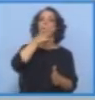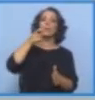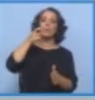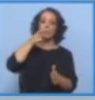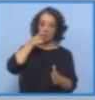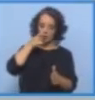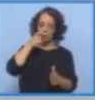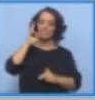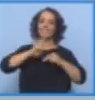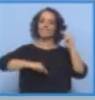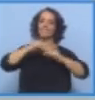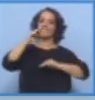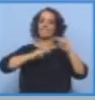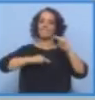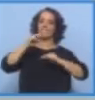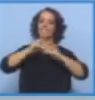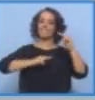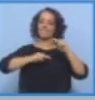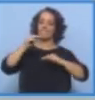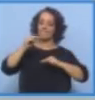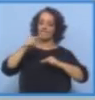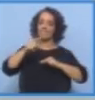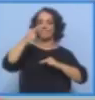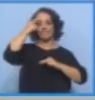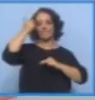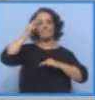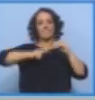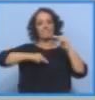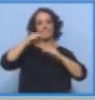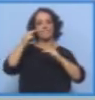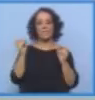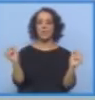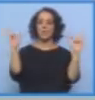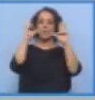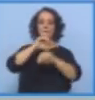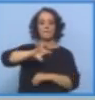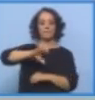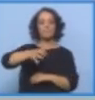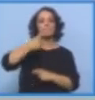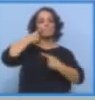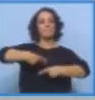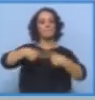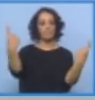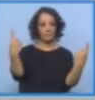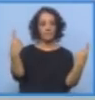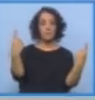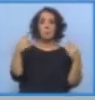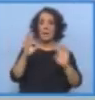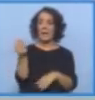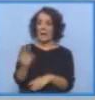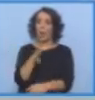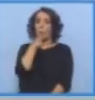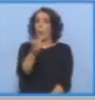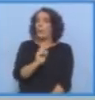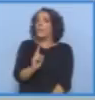deste reino, comprometer-vos na construção e no anúncio desta mensagem. Não através do dizer, porque a criança também não diz, que é